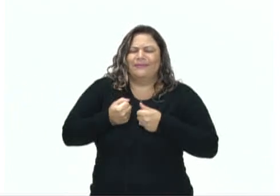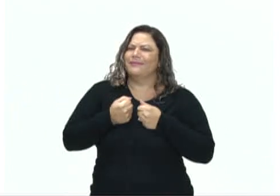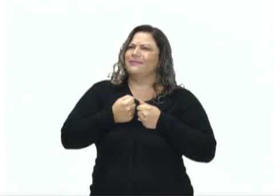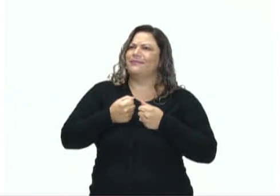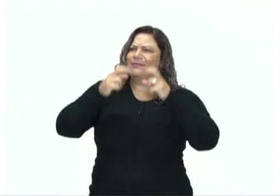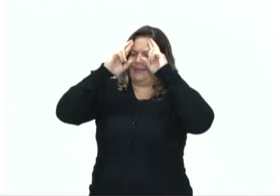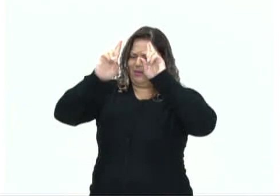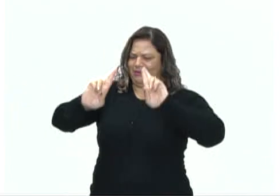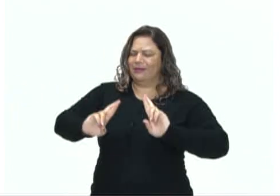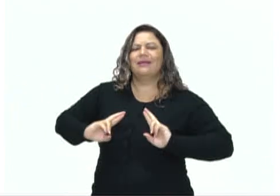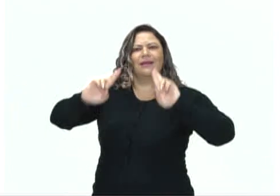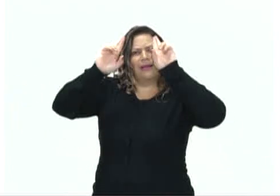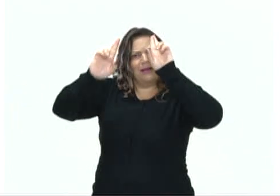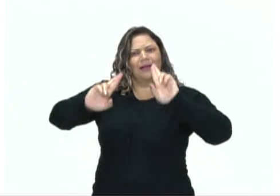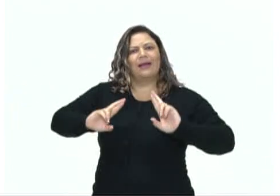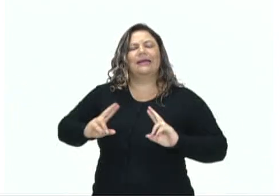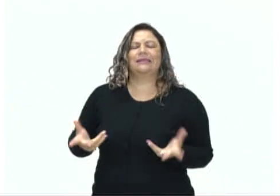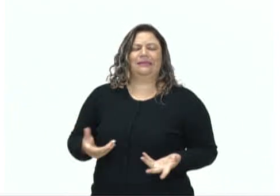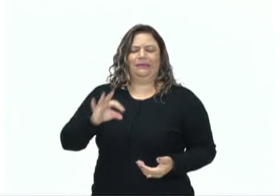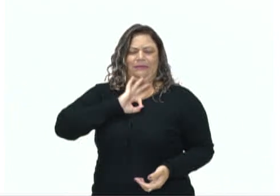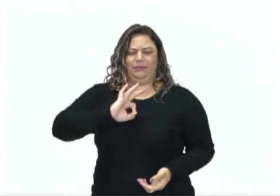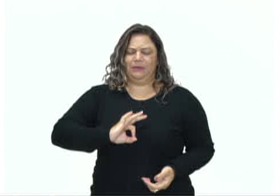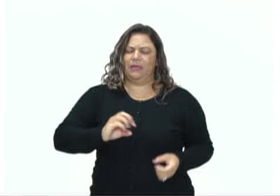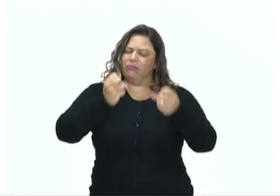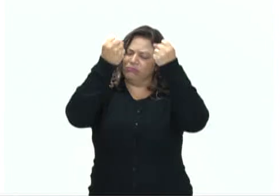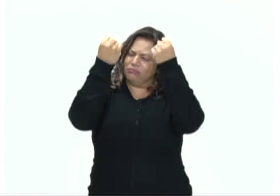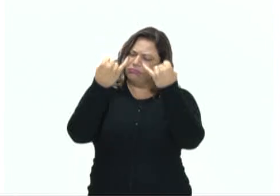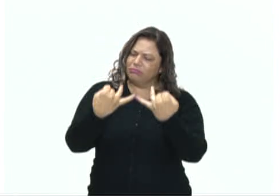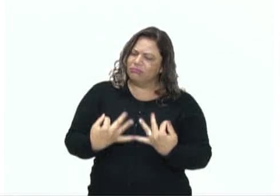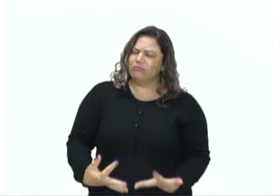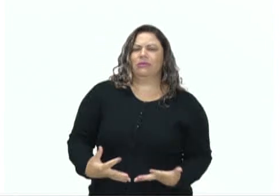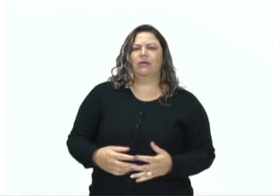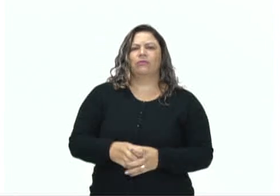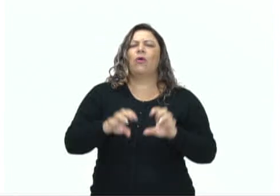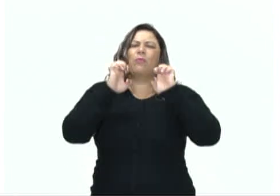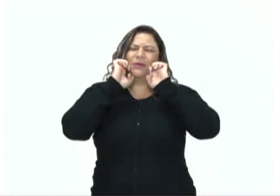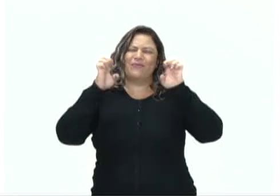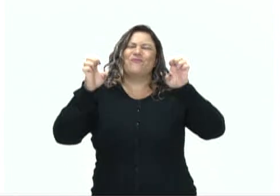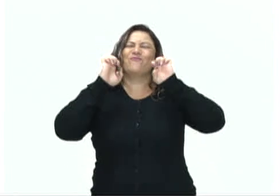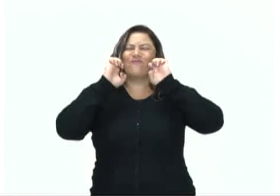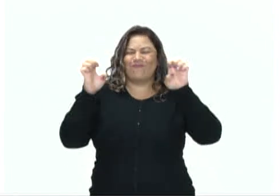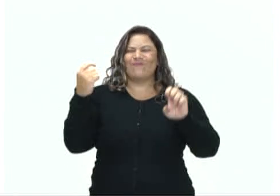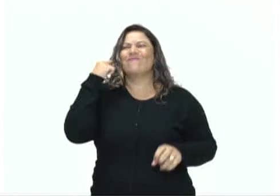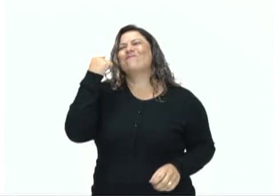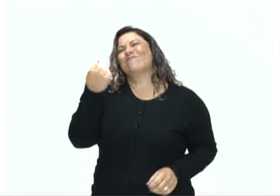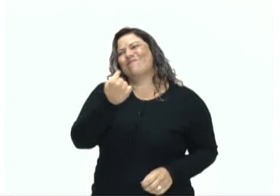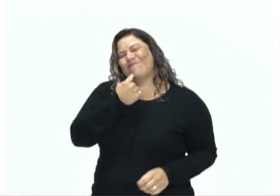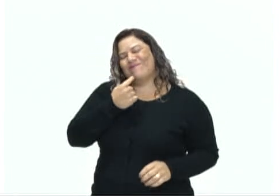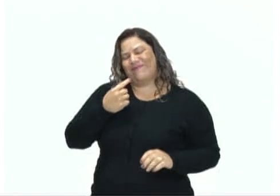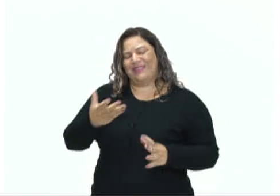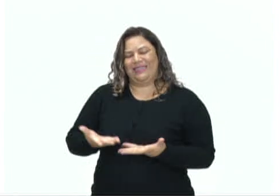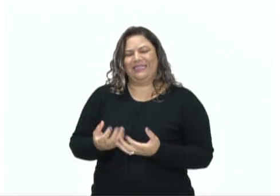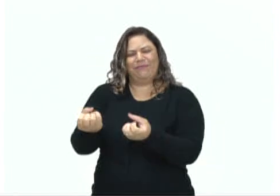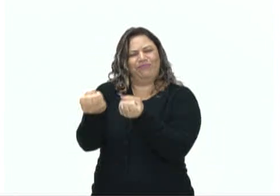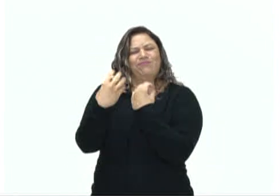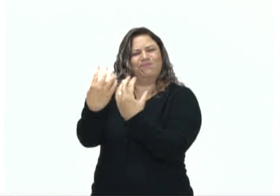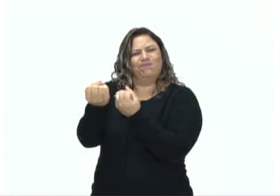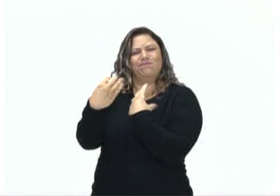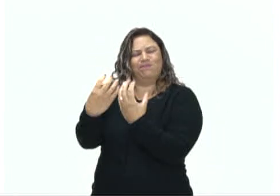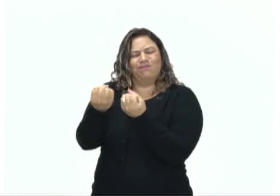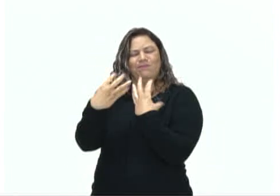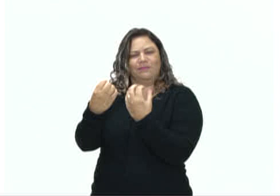respeitoso. Padre contou ao G1 que foi evangelizado por um surdo. Temos aqui a indicação da